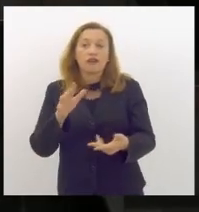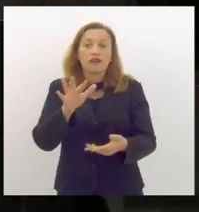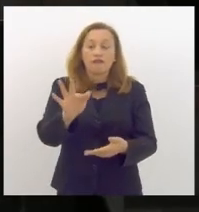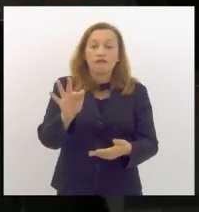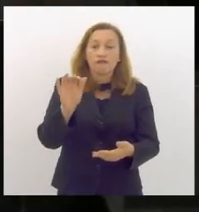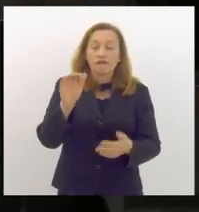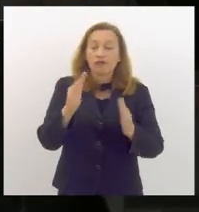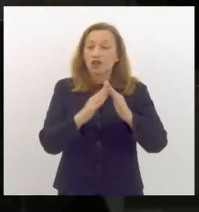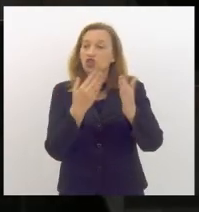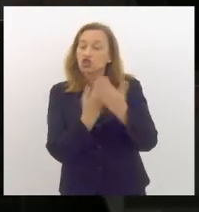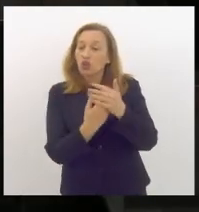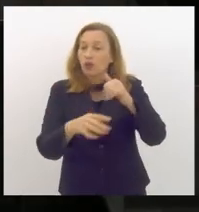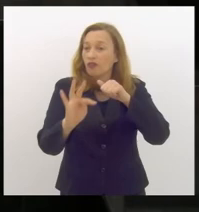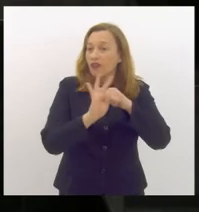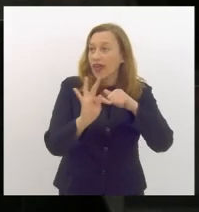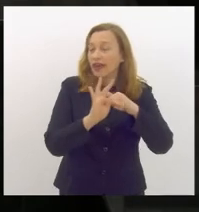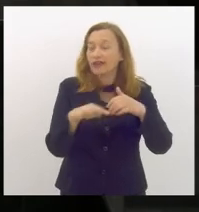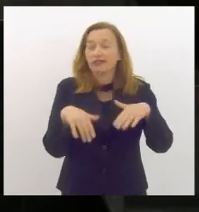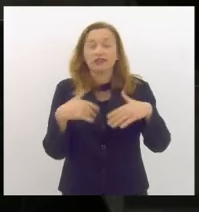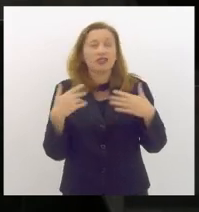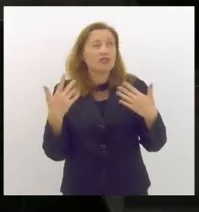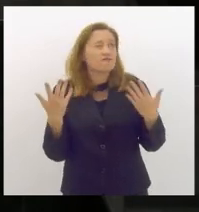FAETEC, com